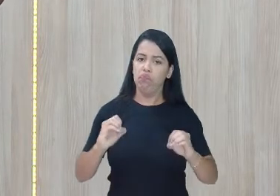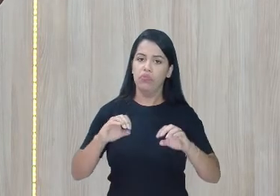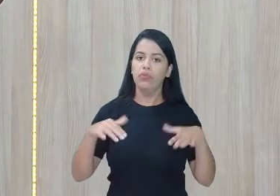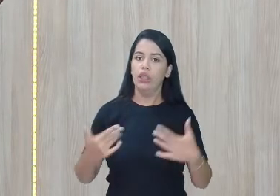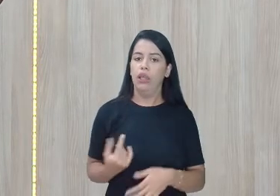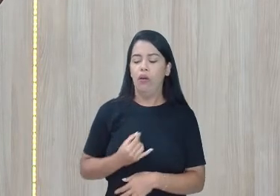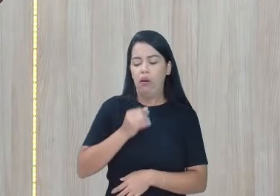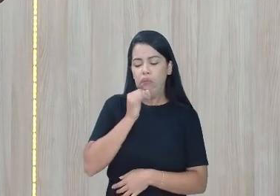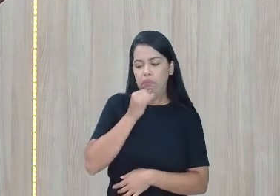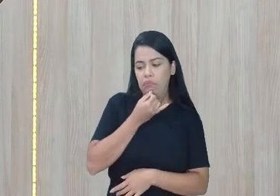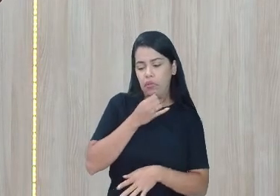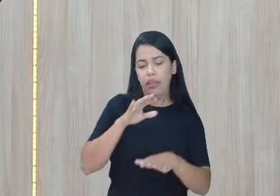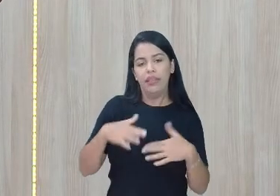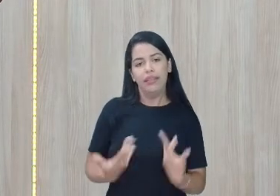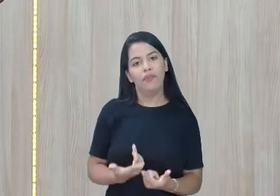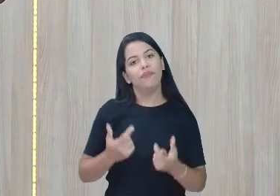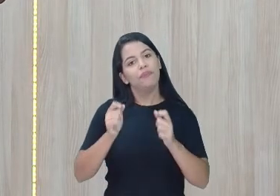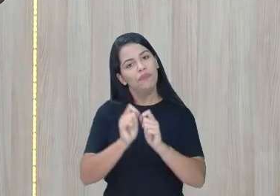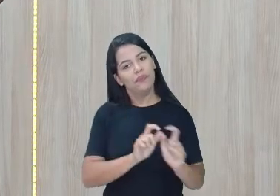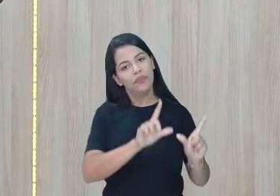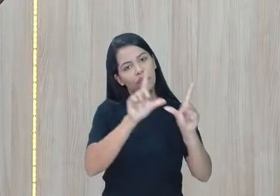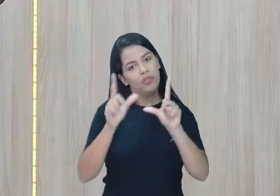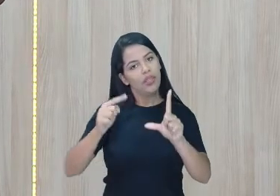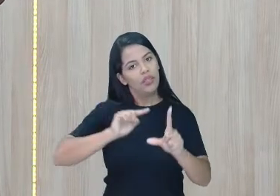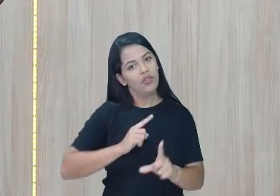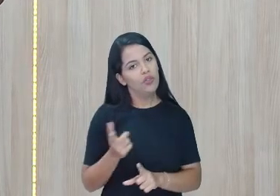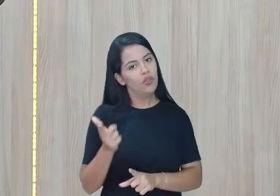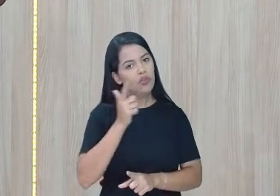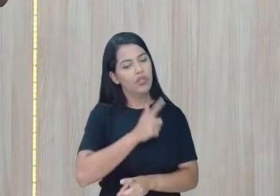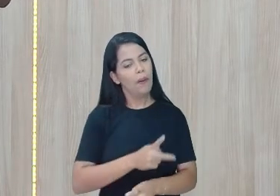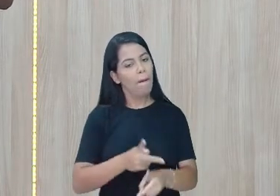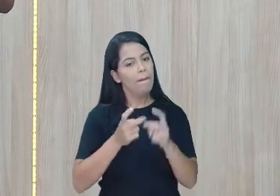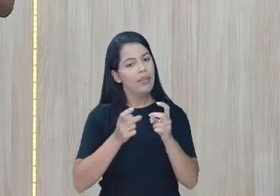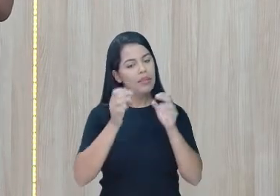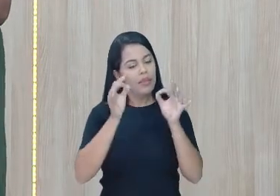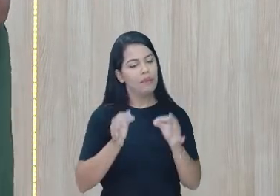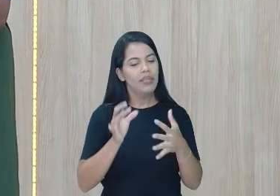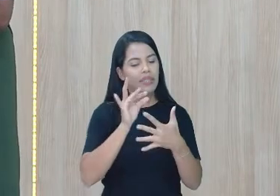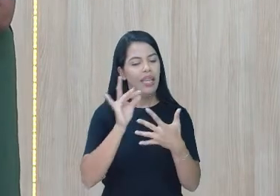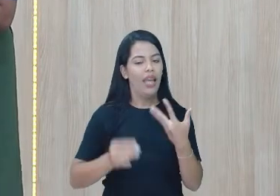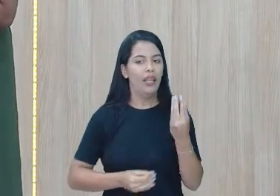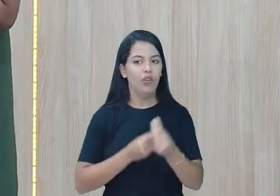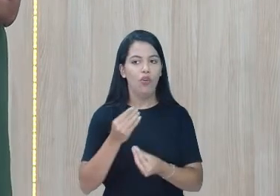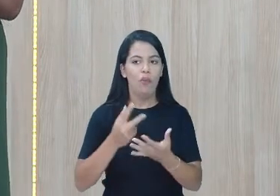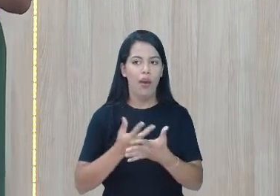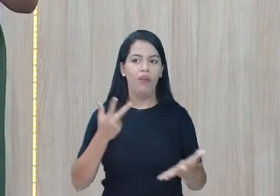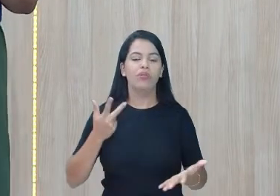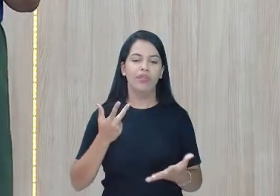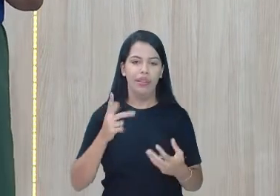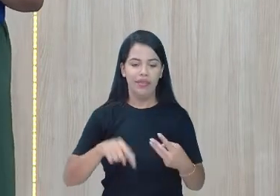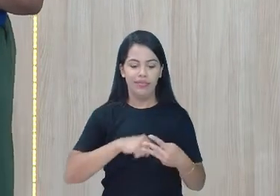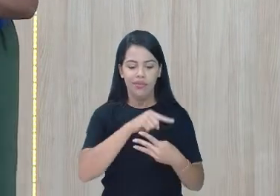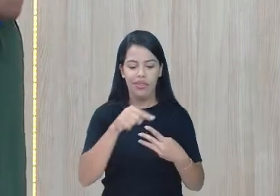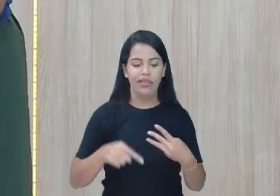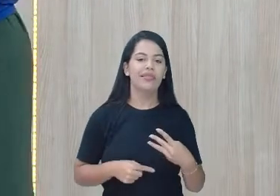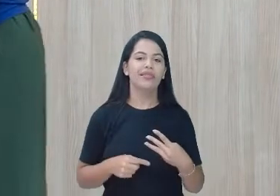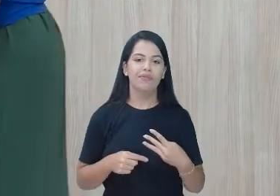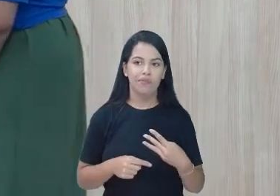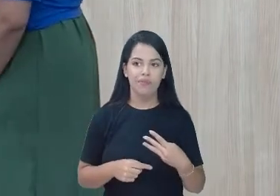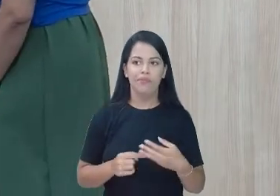perceber direitinho a diferença entre cobiça, inveja e ciúme, tá